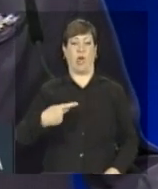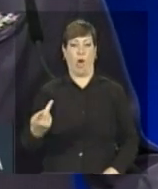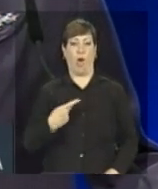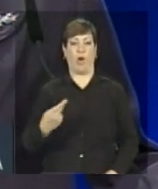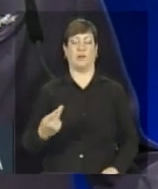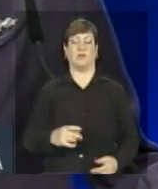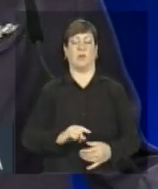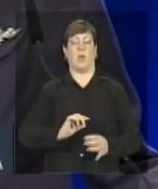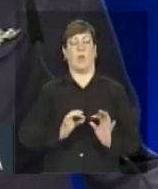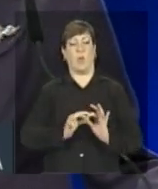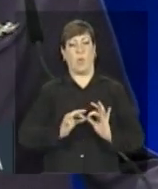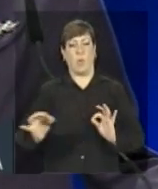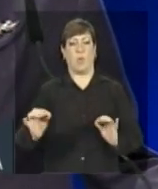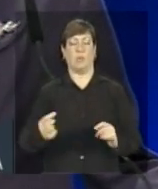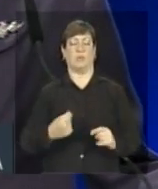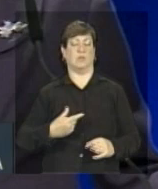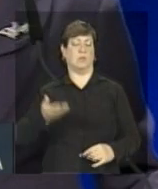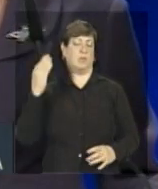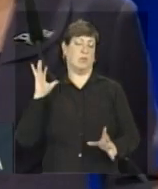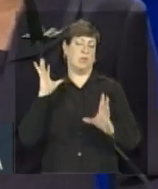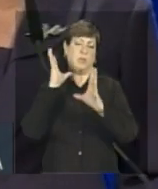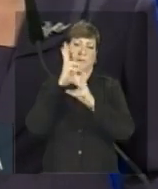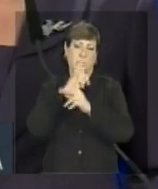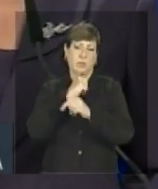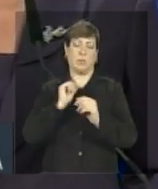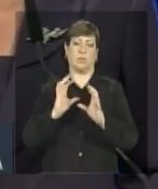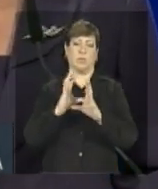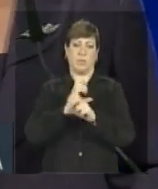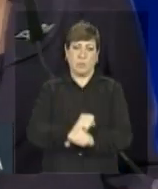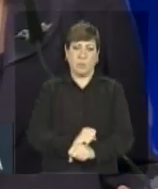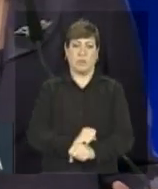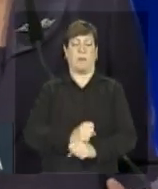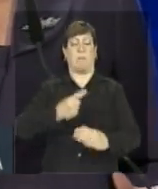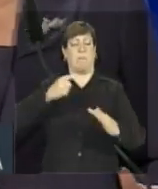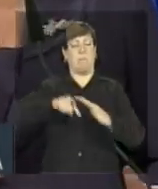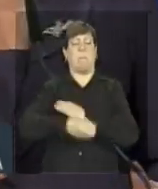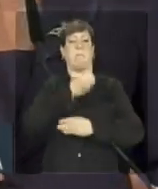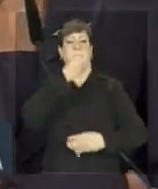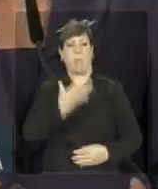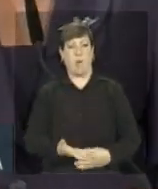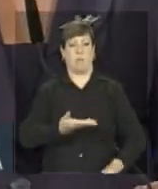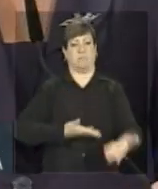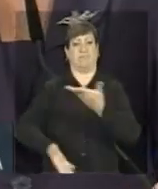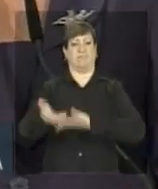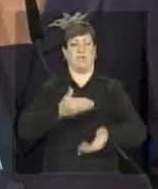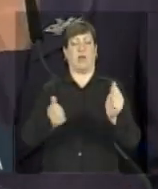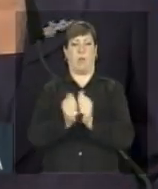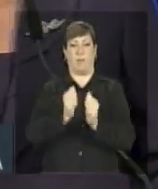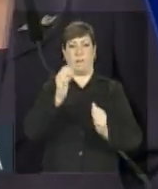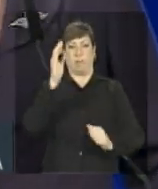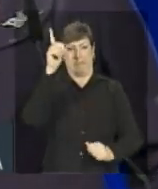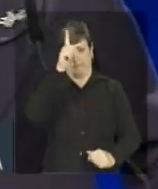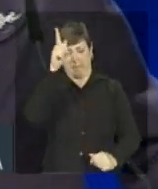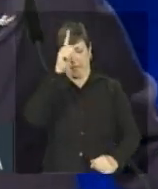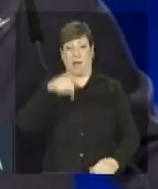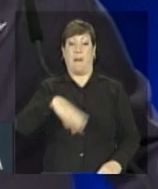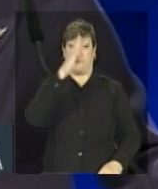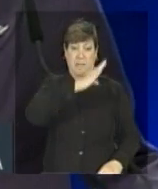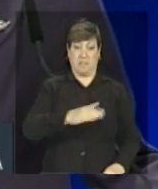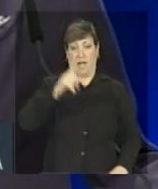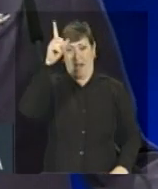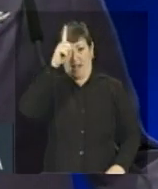profícua cooperação com a Alemanha. Ao longo de décadas, o Brasil e a Alemanha forjaram